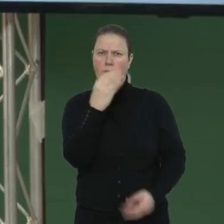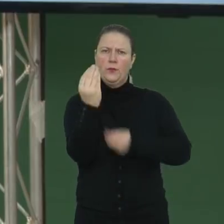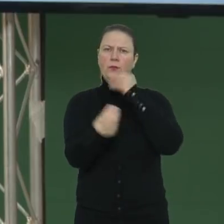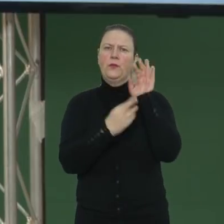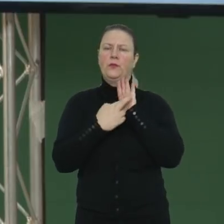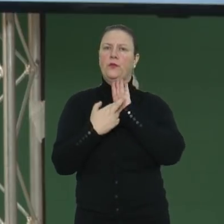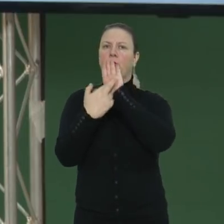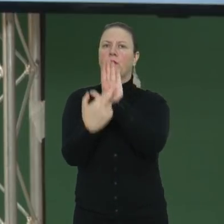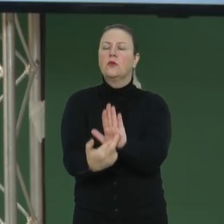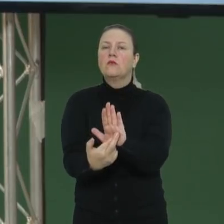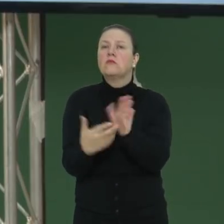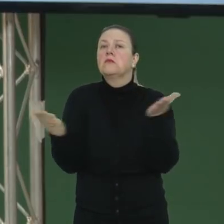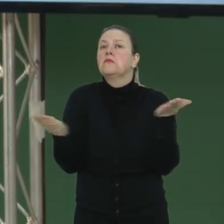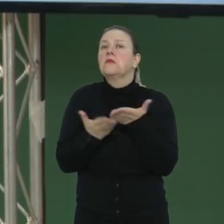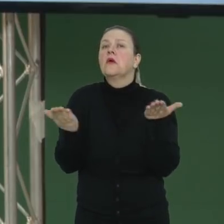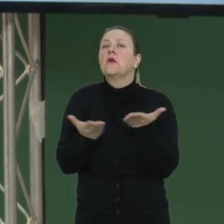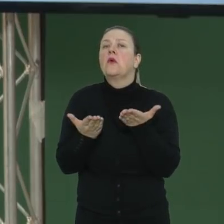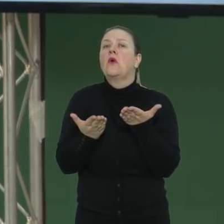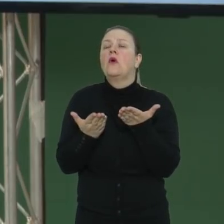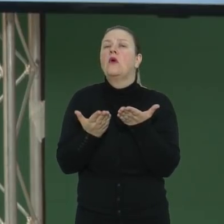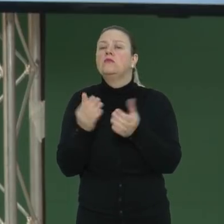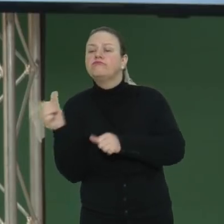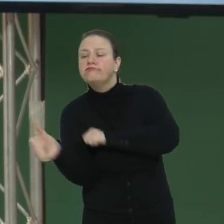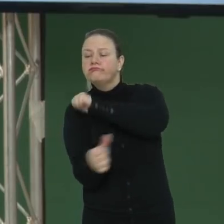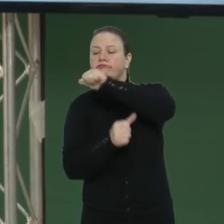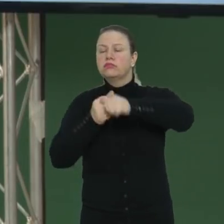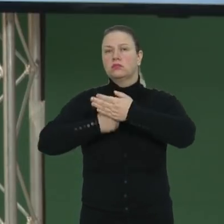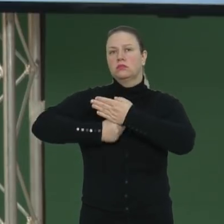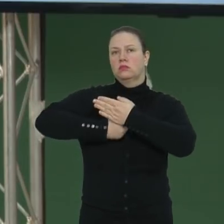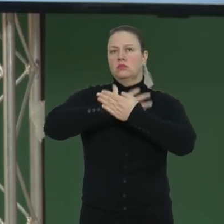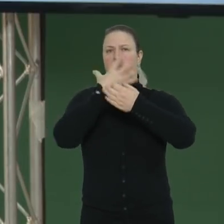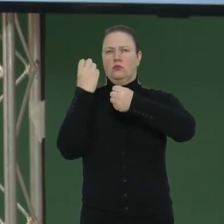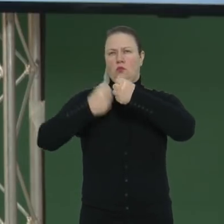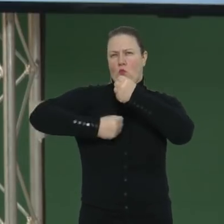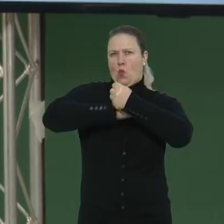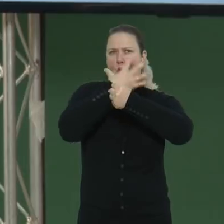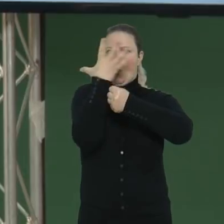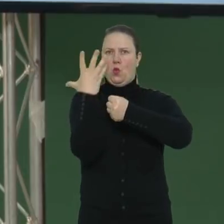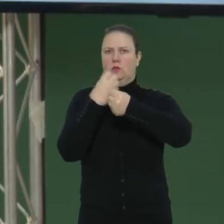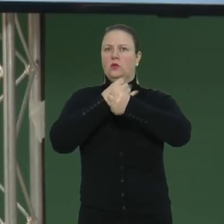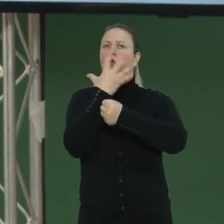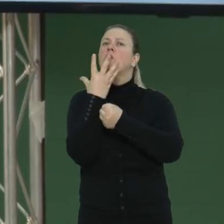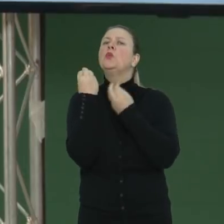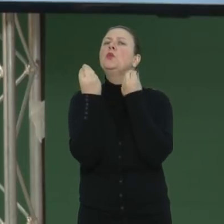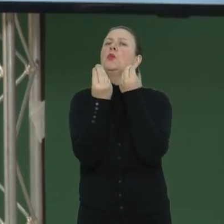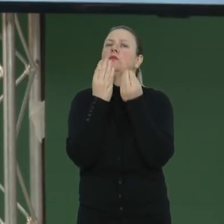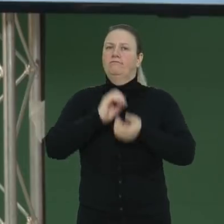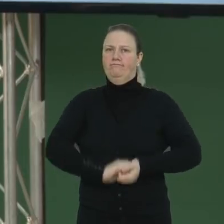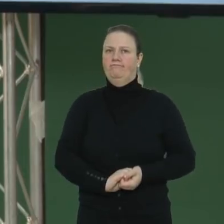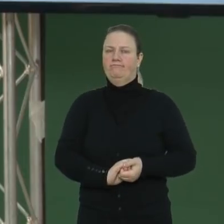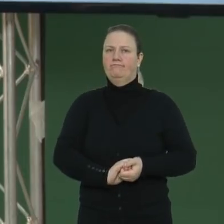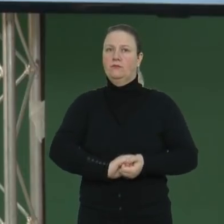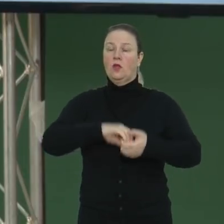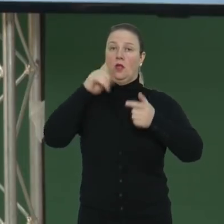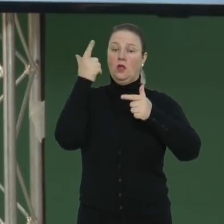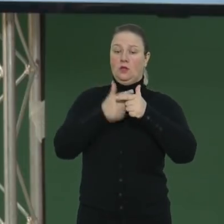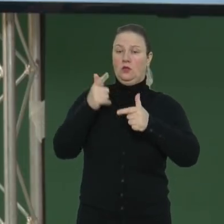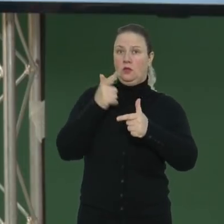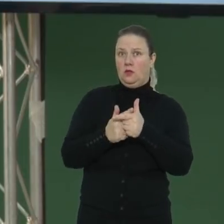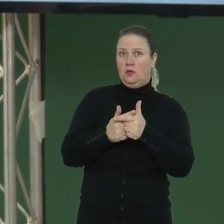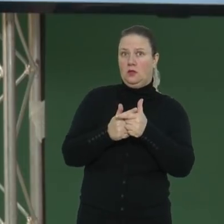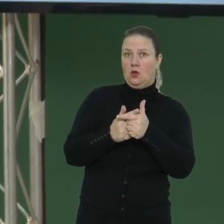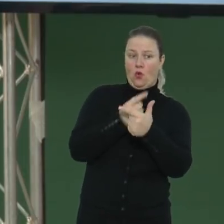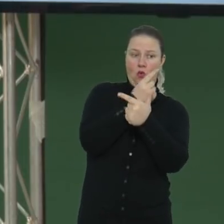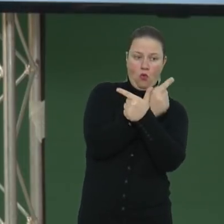representação aqui em forma de potência? Então, eu tenho aqui a potência, o que é que acontece? Ela sempre vai se dividir em outras